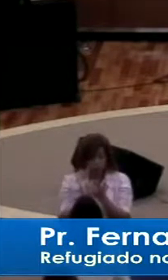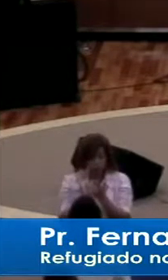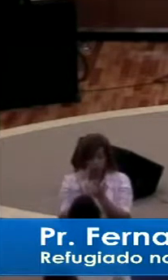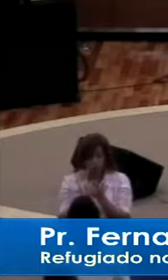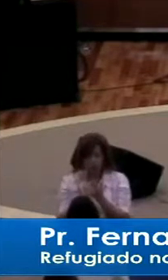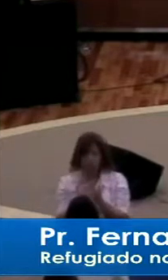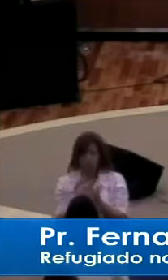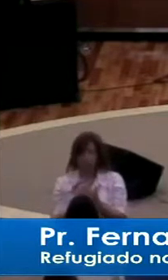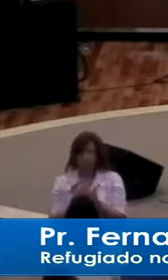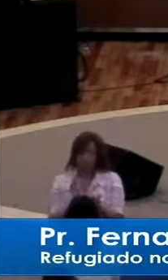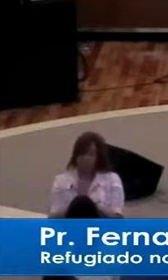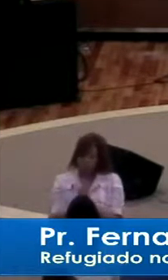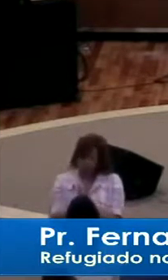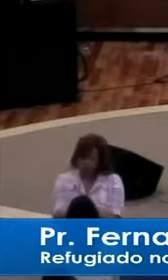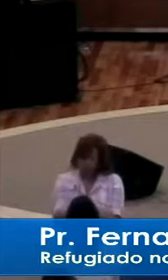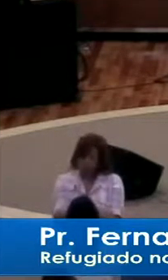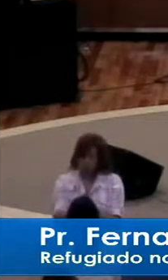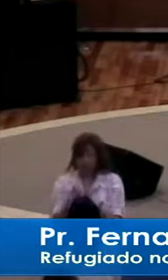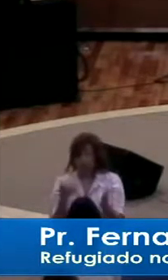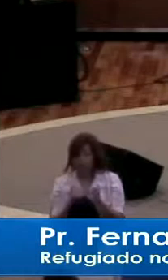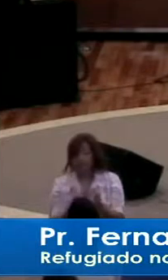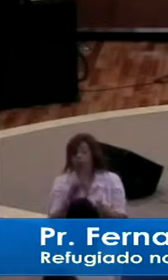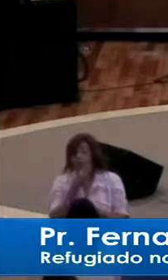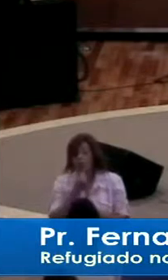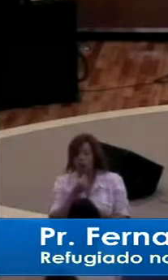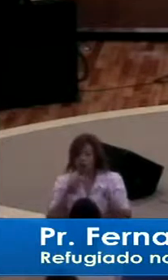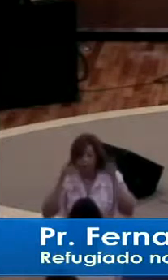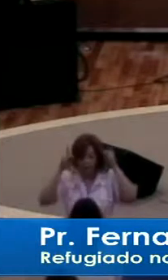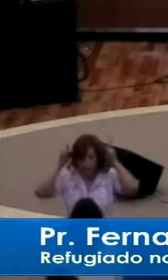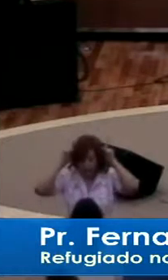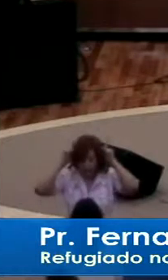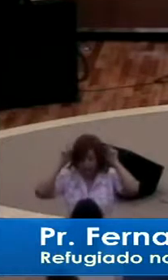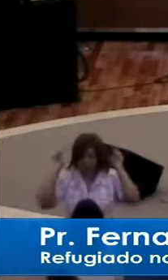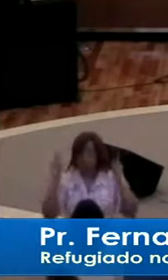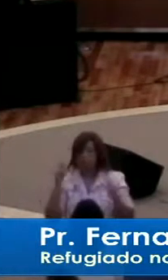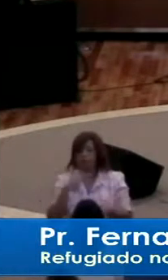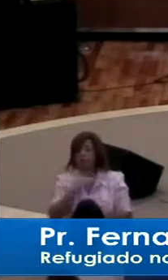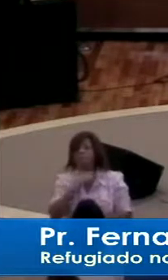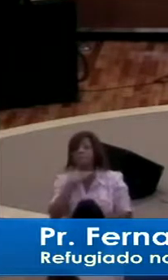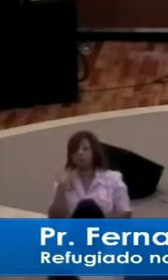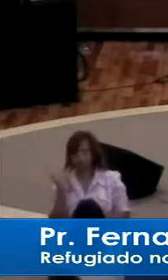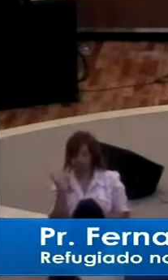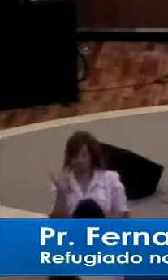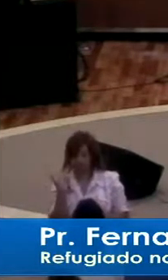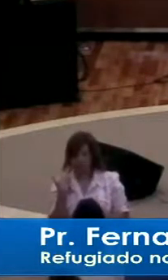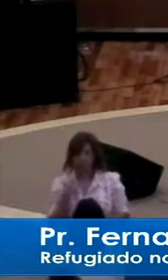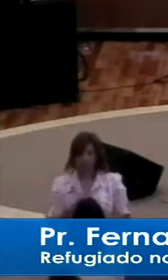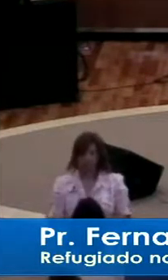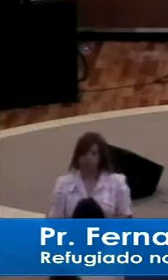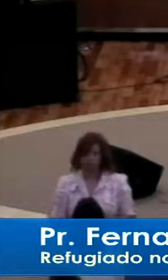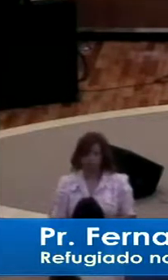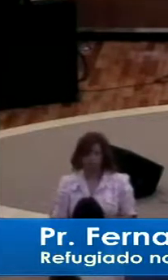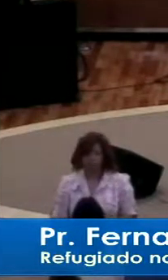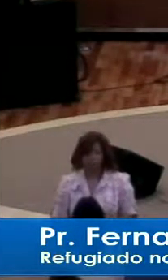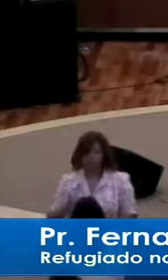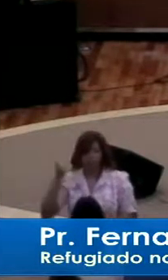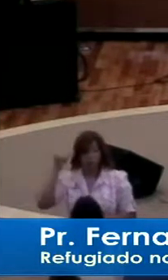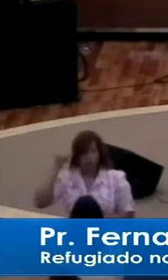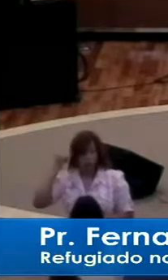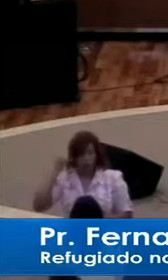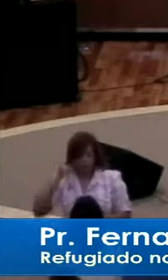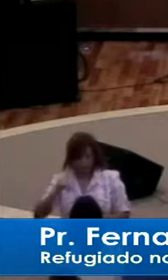lá ficou até a morte de Herodes, para que se cumprisse o que fora dito pelo Senhor, por intermédio do profeta: